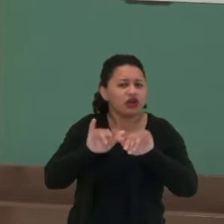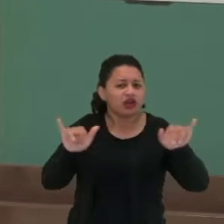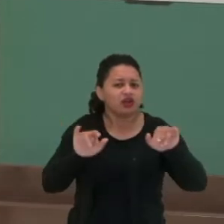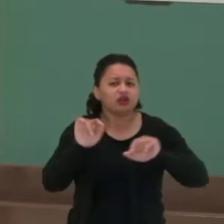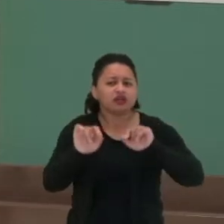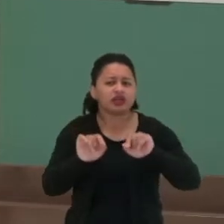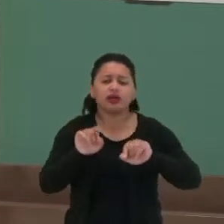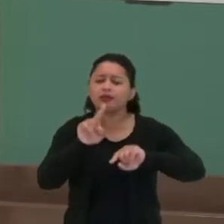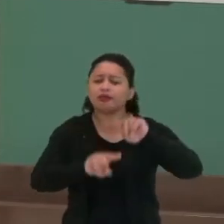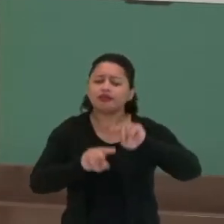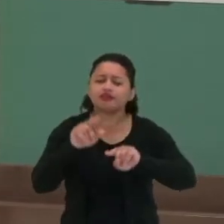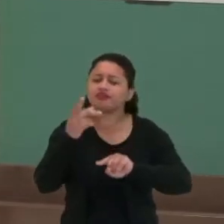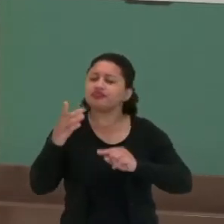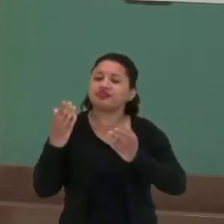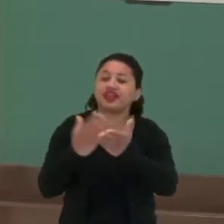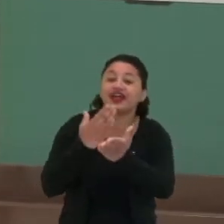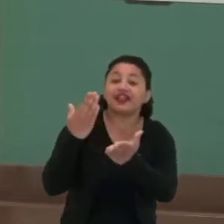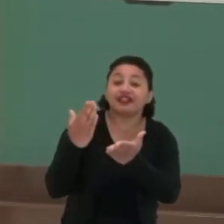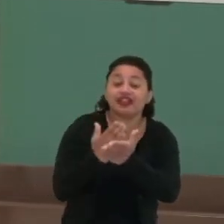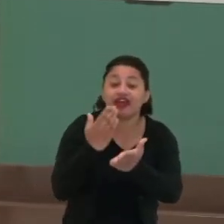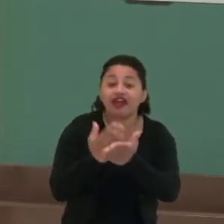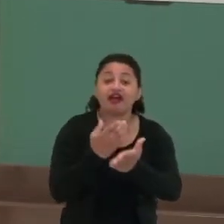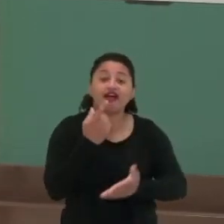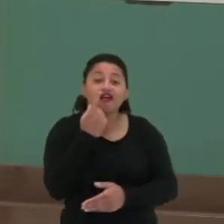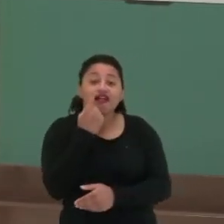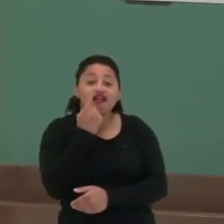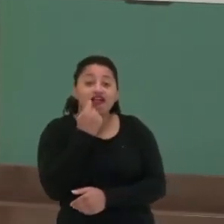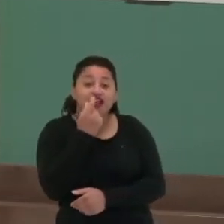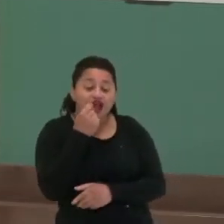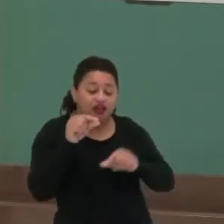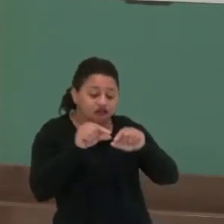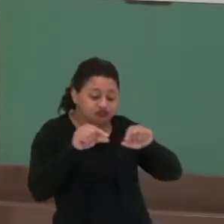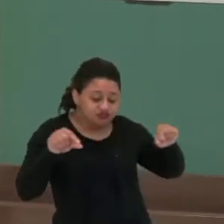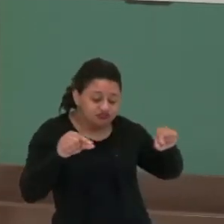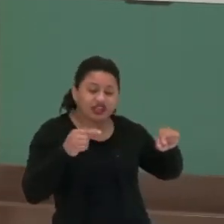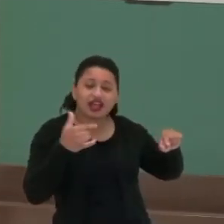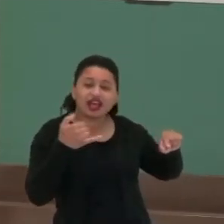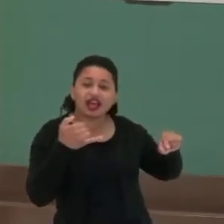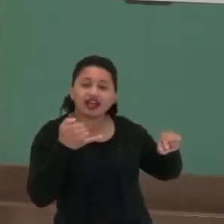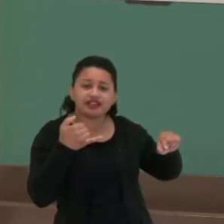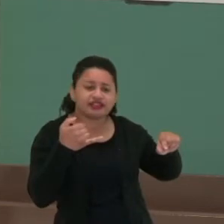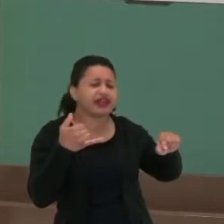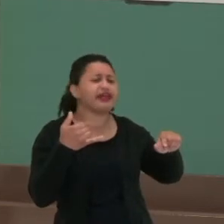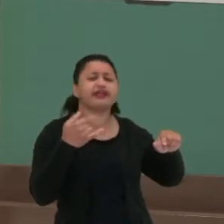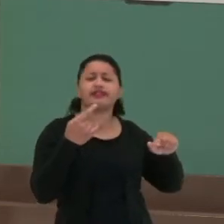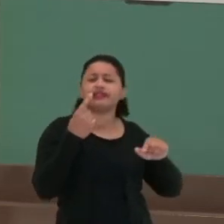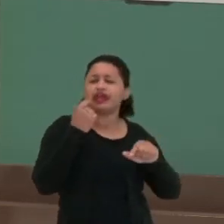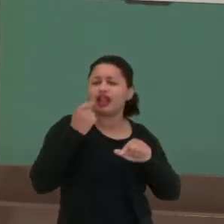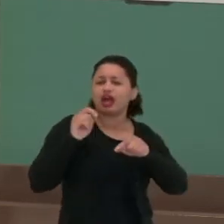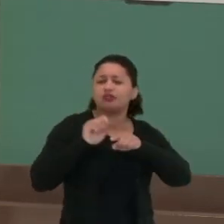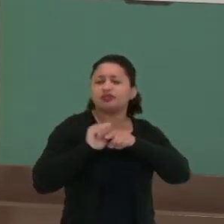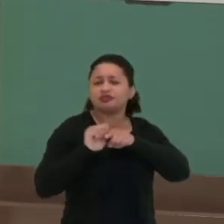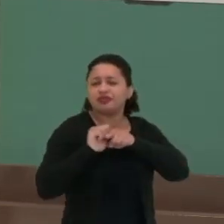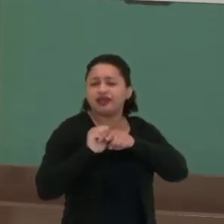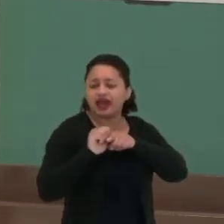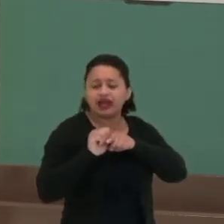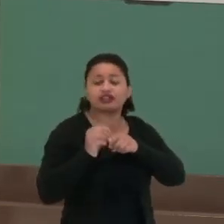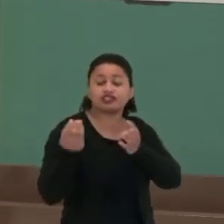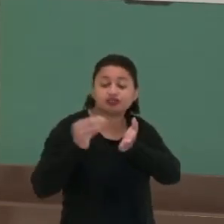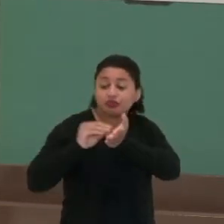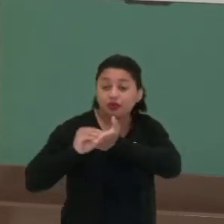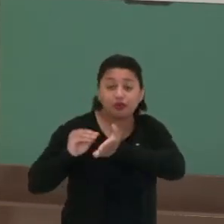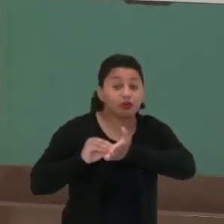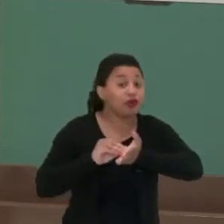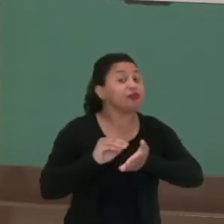o seu material? Cadê o seu caderno? Cadê o seu penal? Com as suas canetas, com os lápis, para fazer os